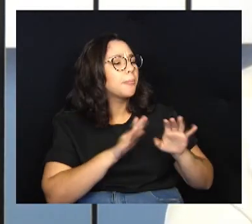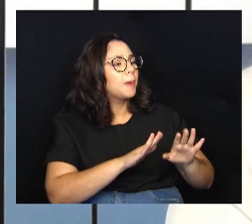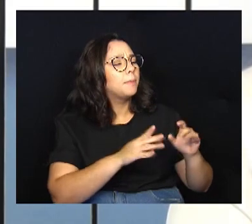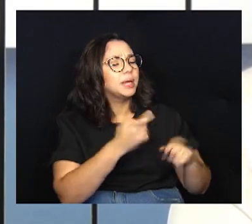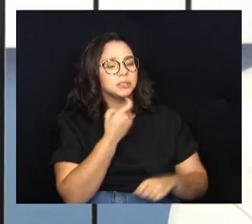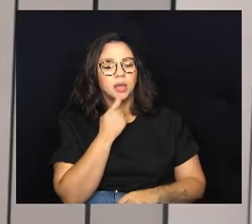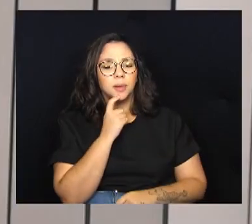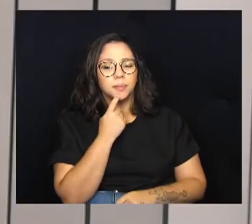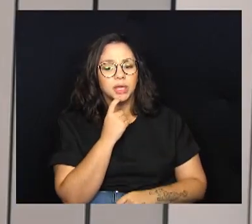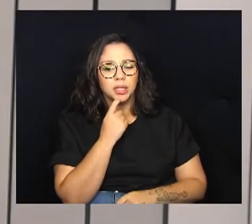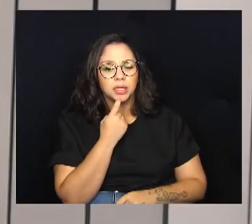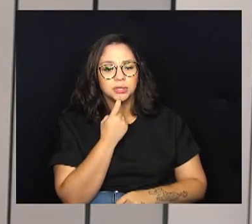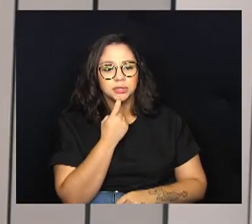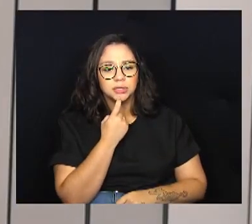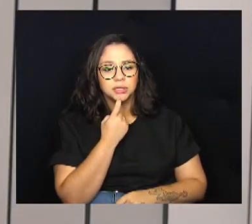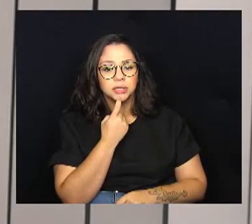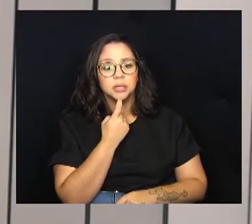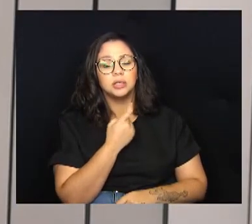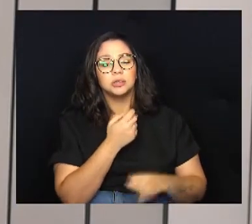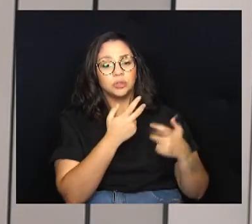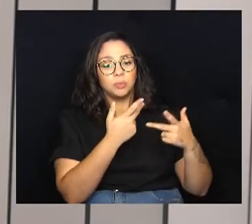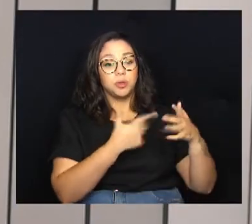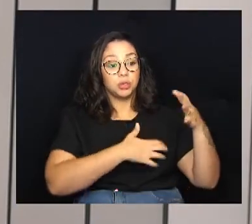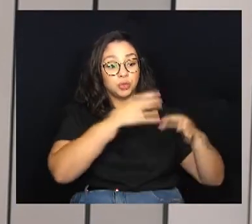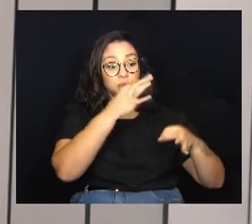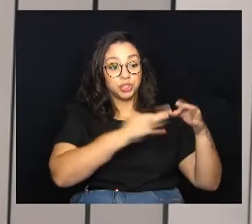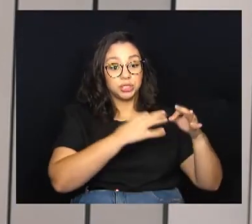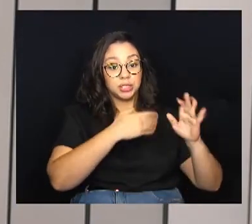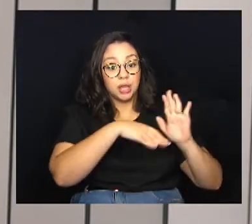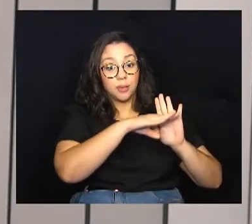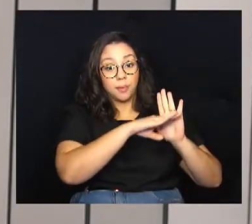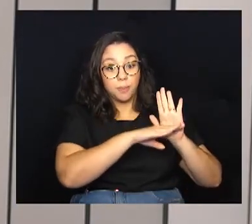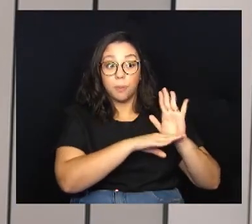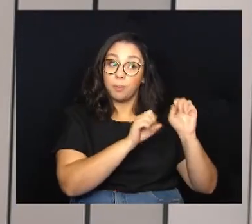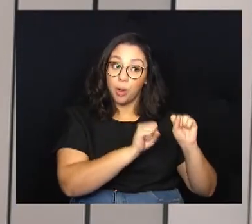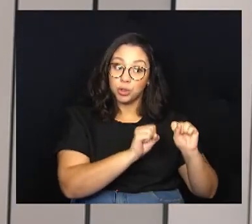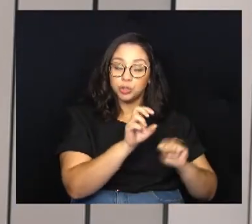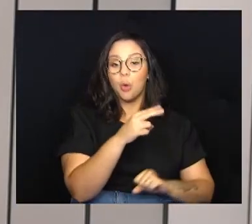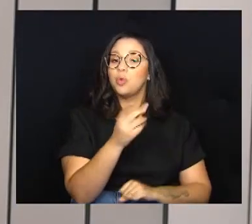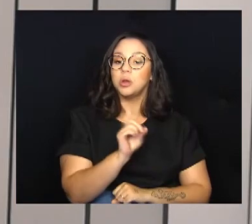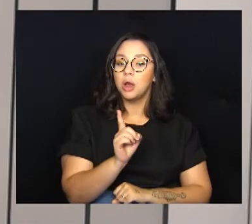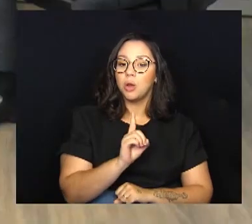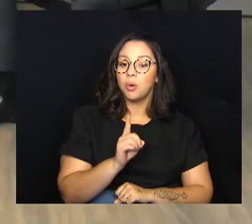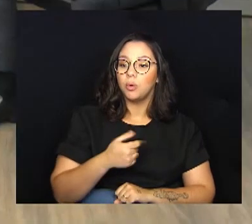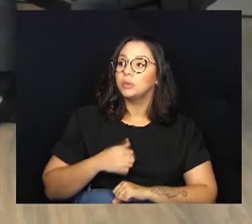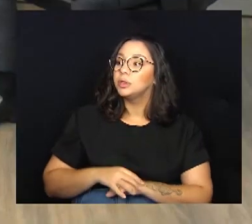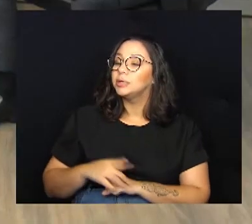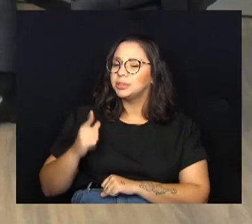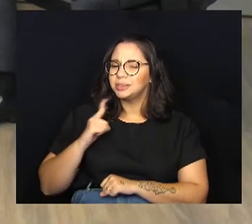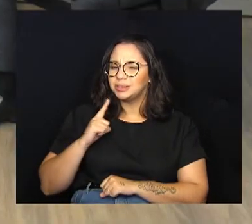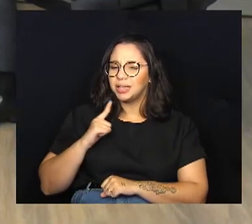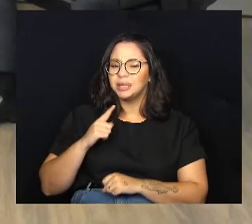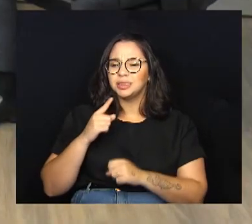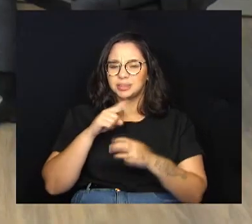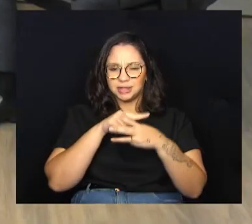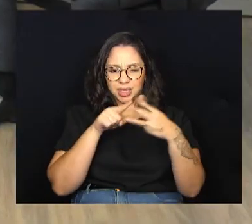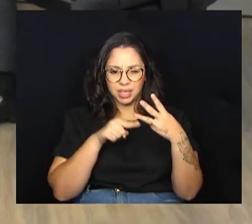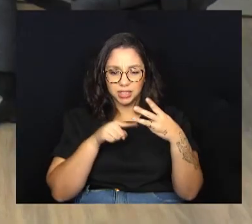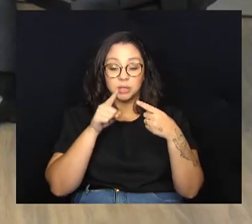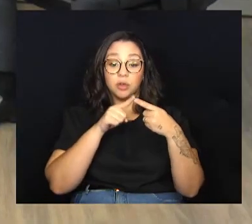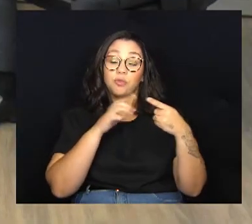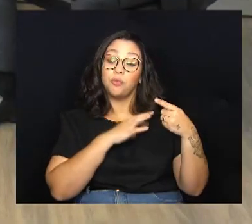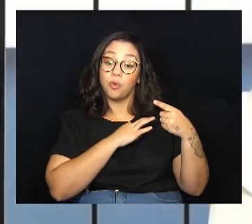falou, né, que existem várias comunidades, principalmente relacionadas às igrejas. Até costumo falar que as igrejas salvam mais vidas que o